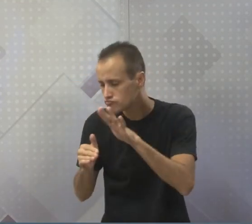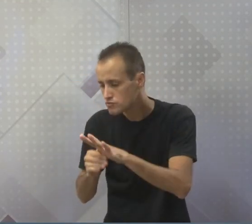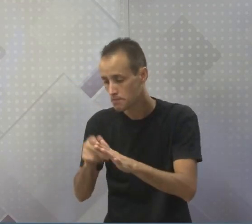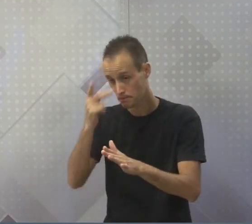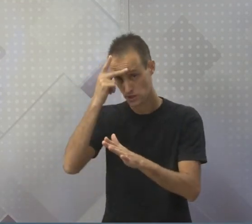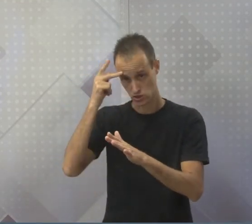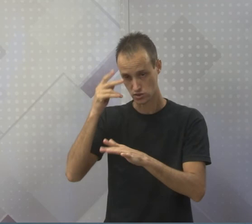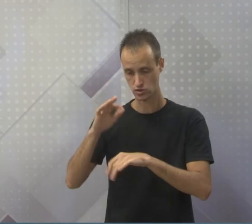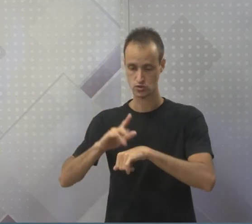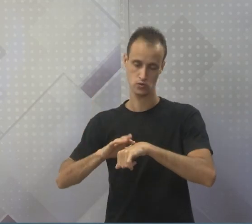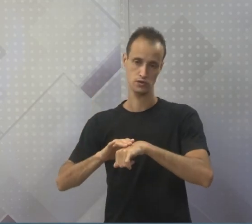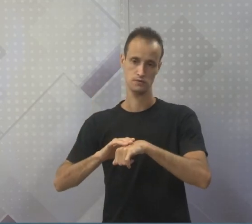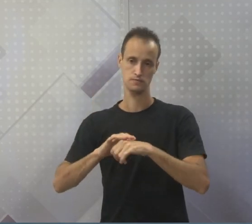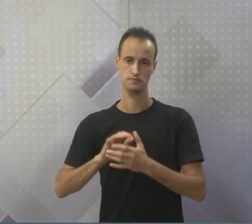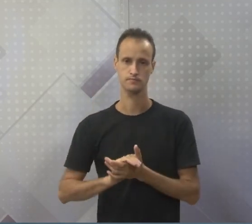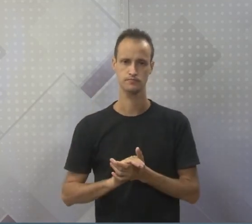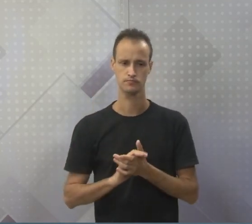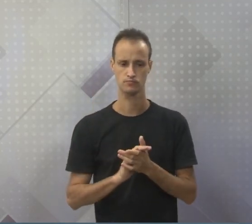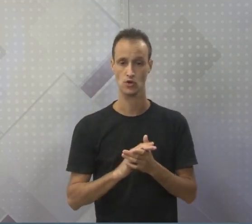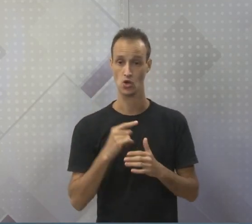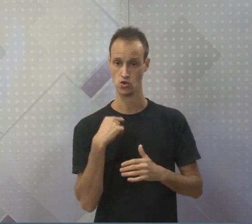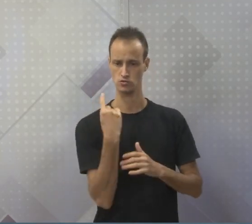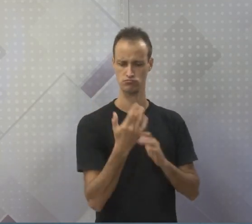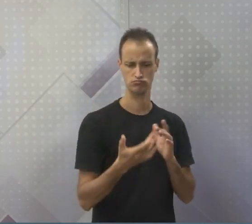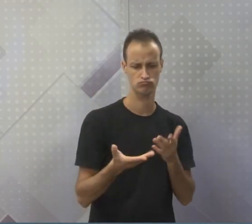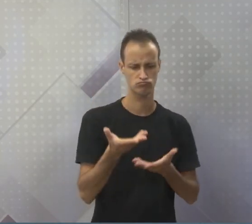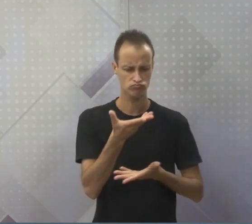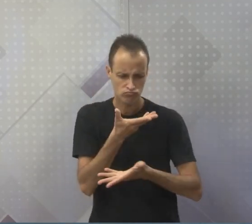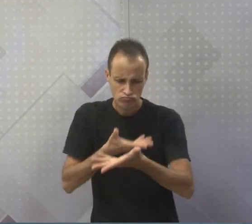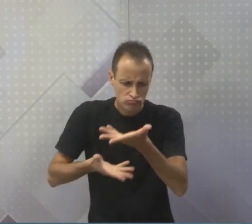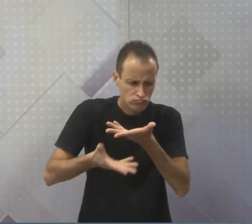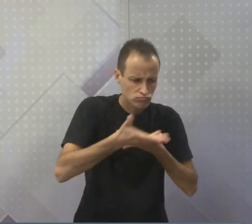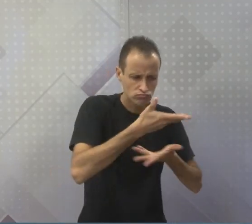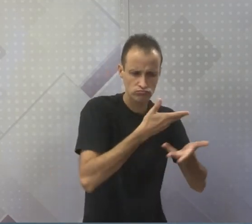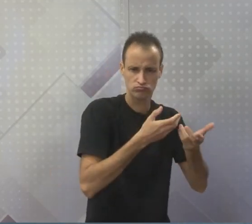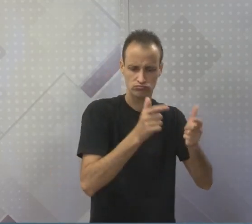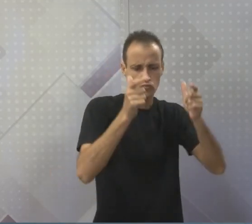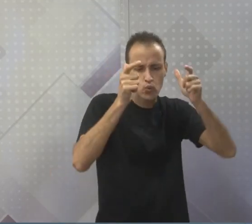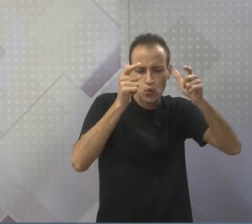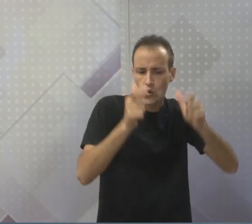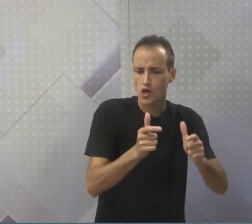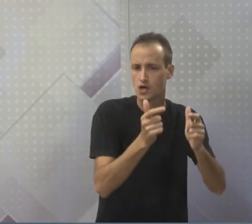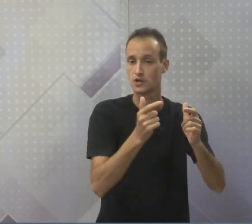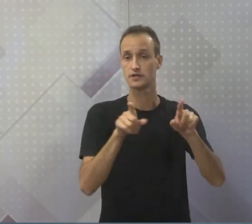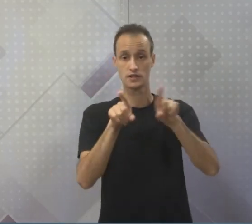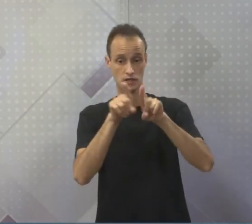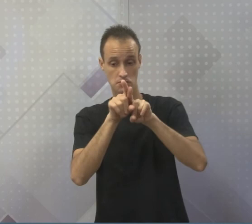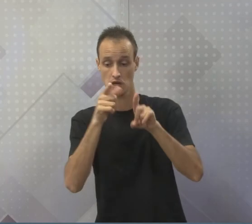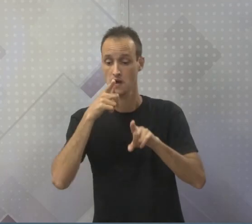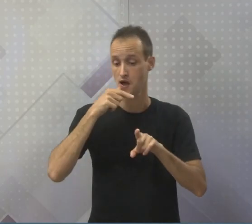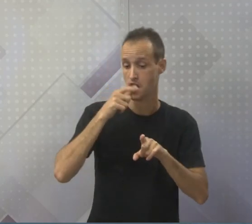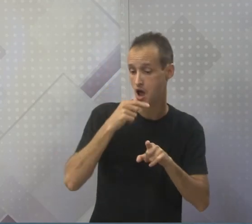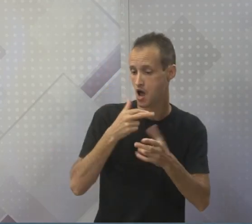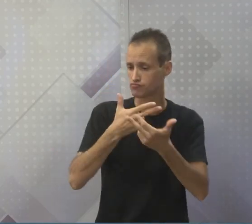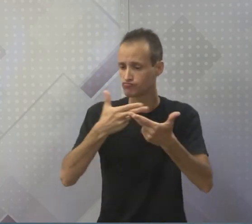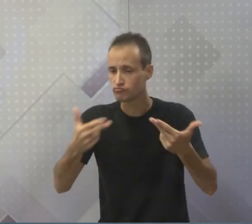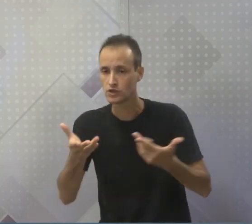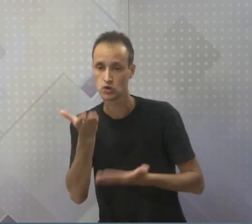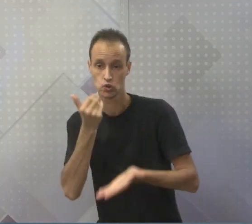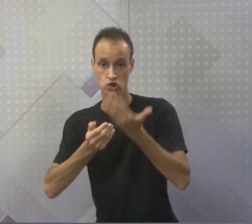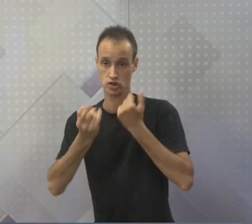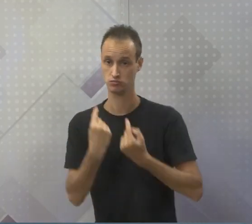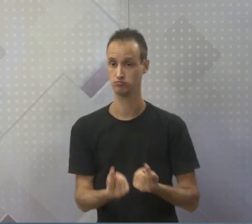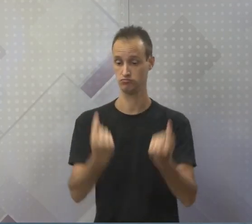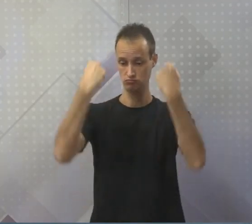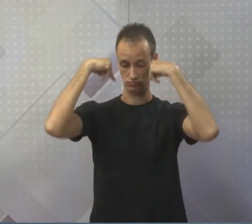está diretamente relacionado com a condição ambiental e a condição da água e dos alimentos que a gente ingere.